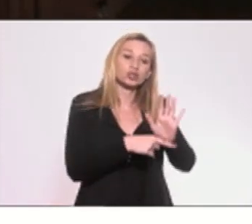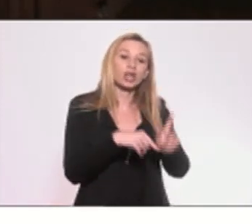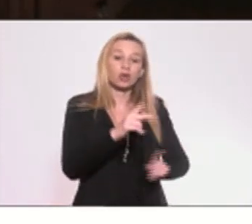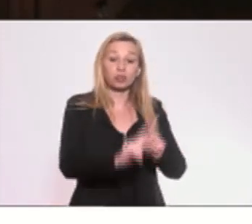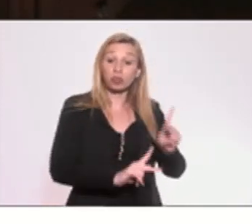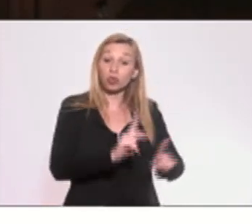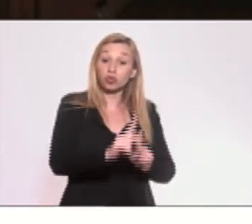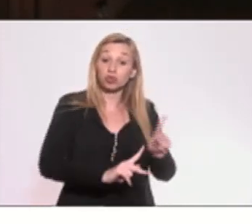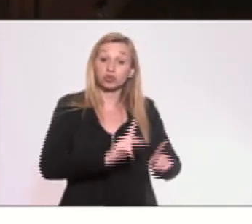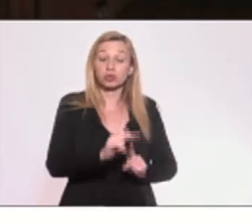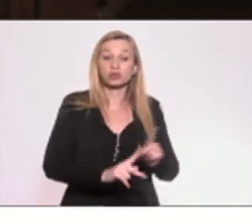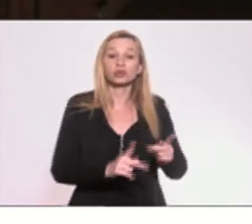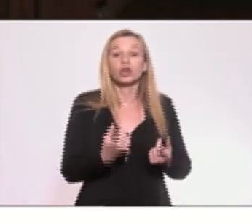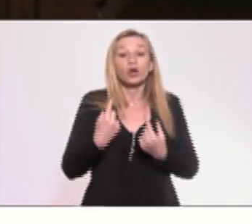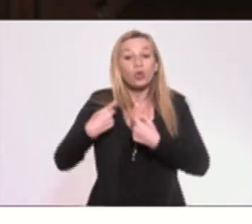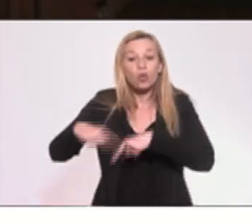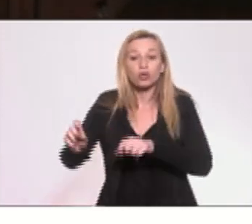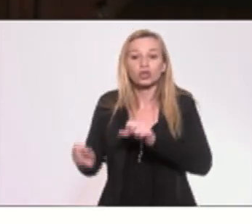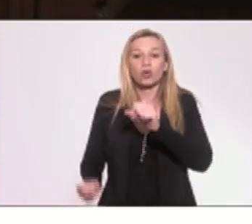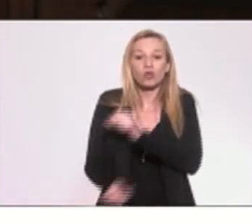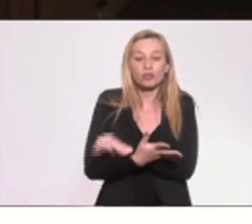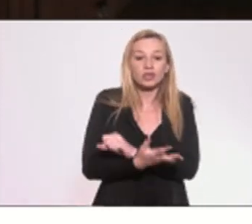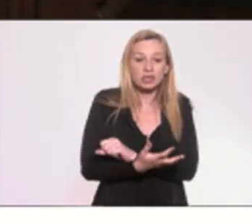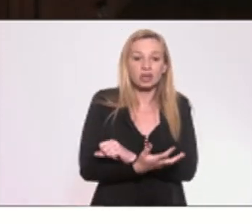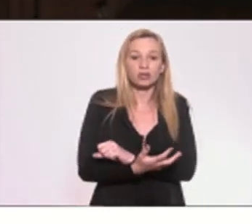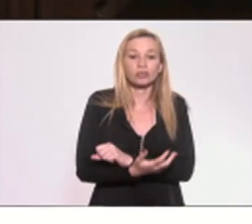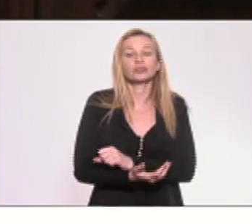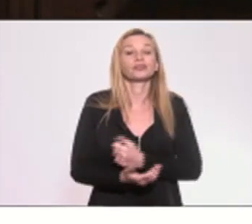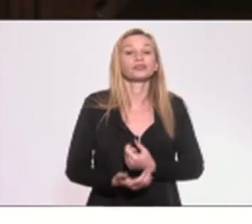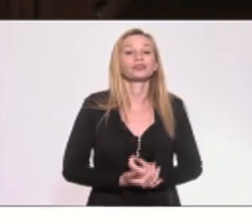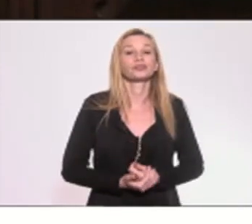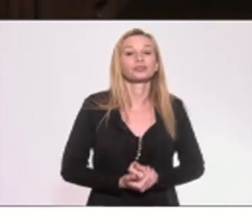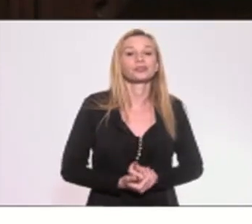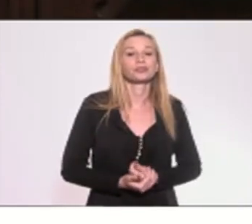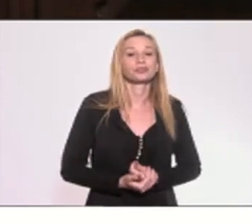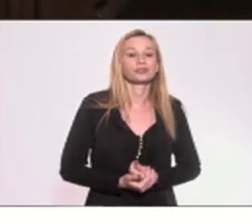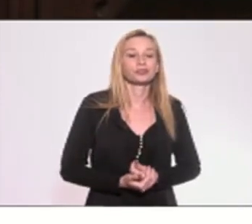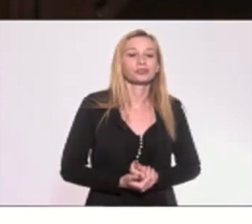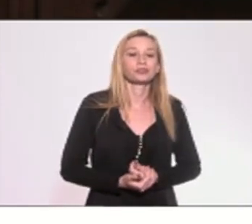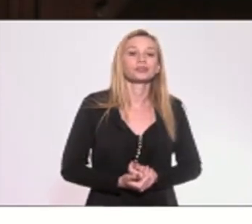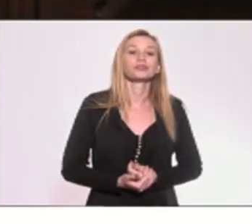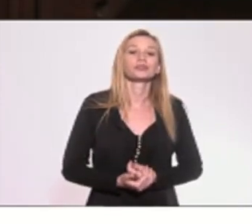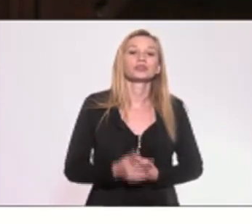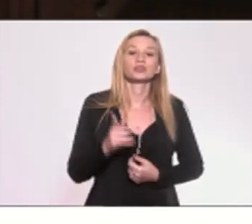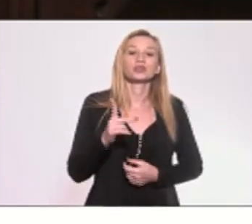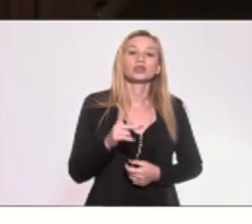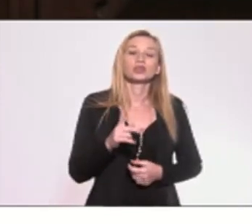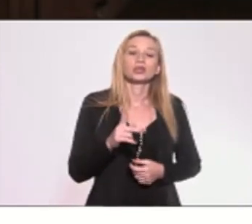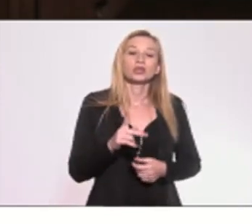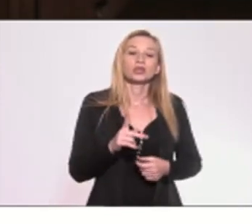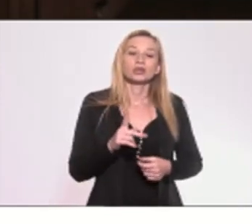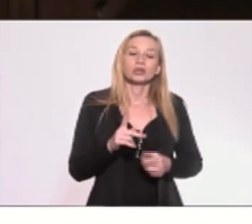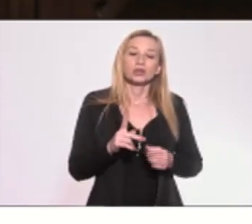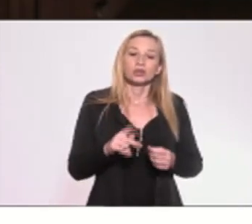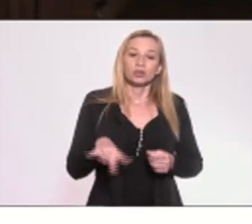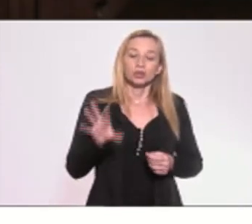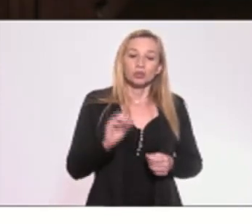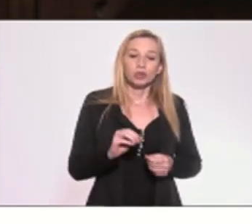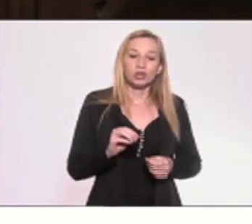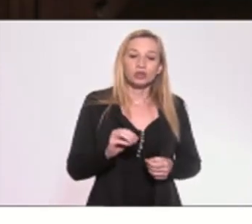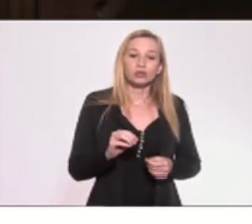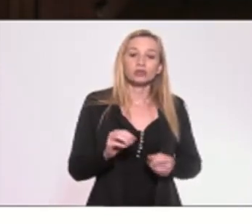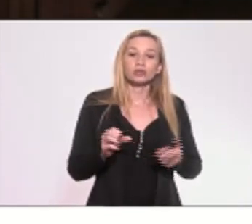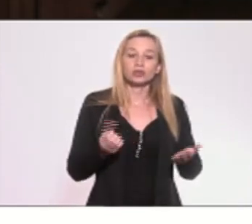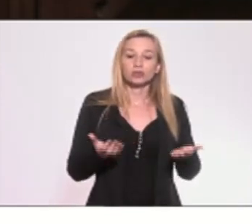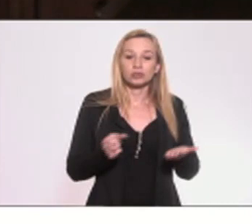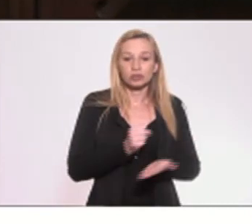vota contra a corrupção e combate a corrupção, sim, no plano estrutural e não apenas no midiático, no